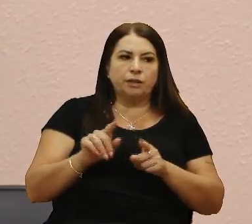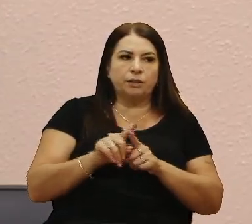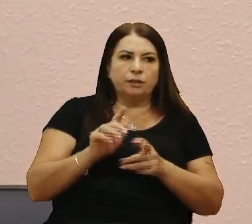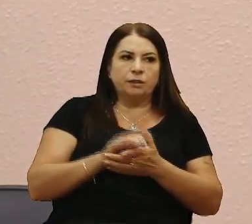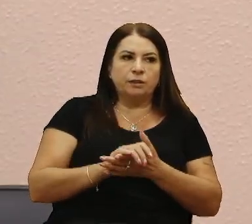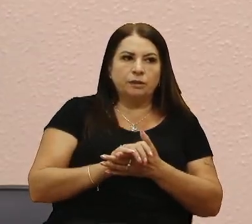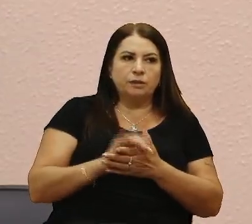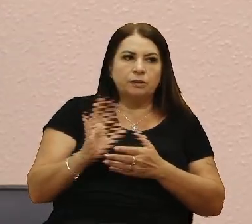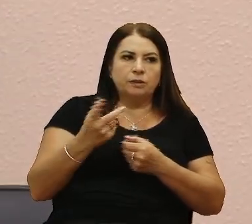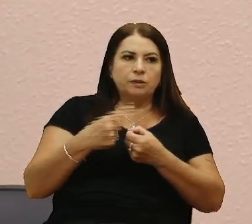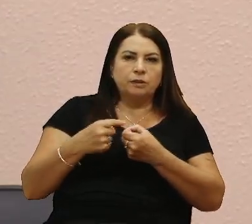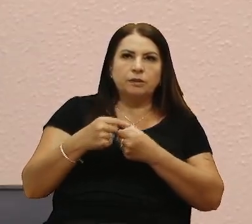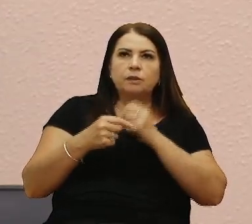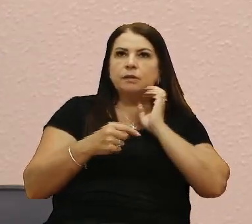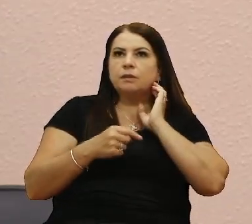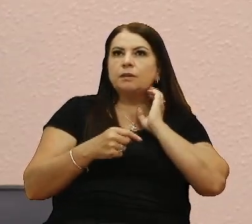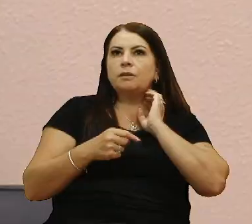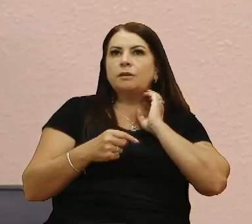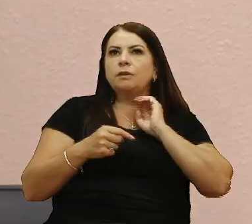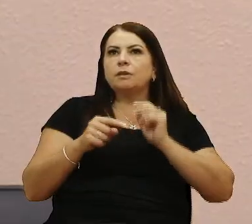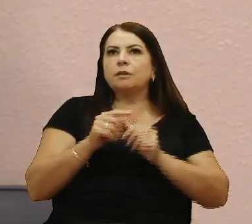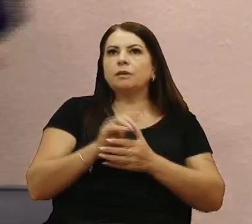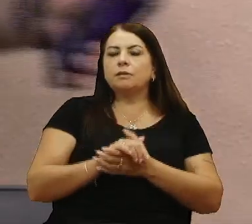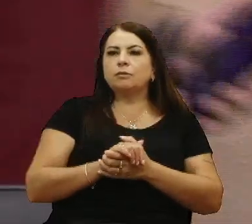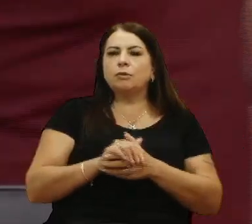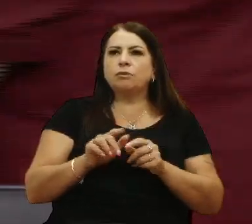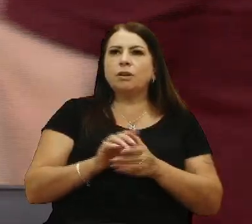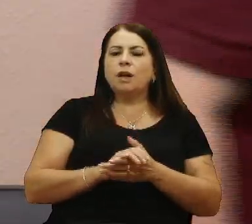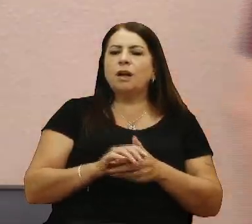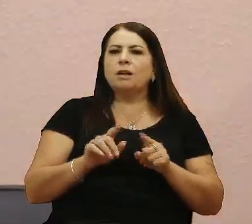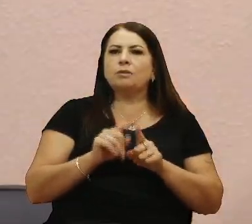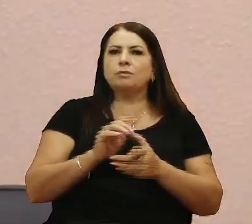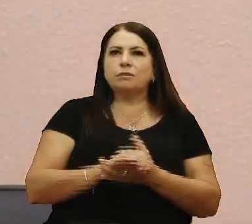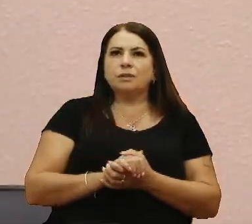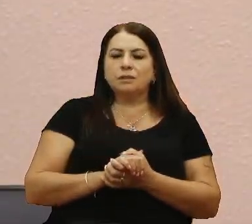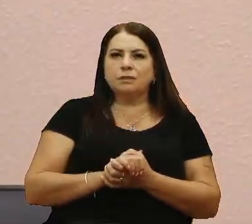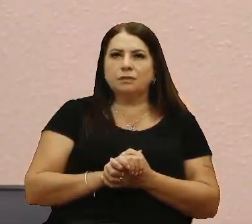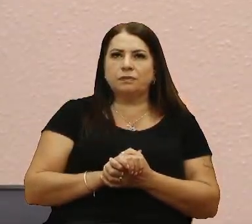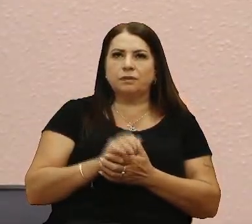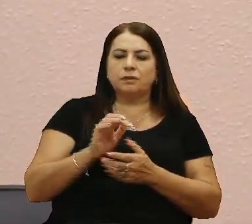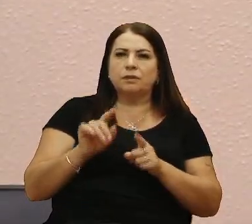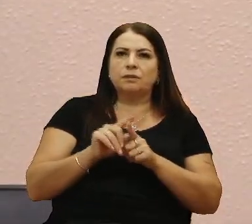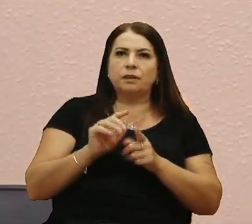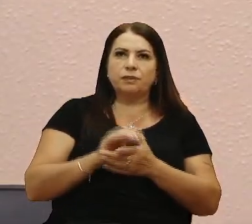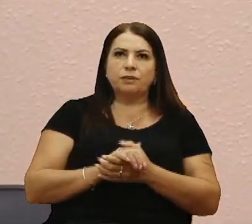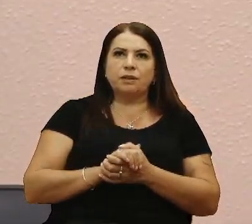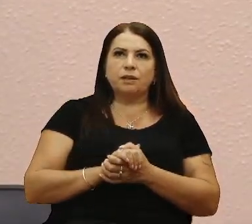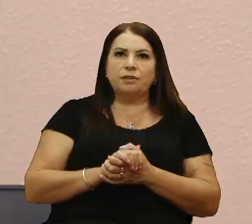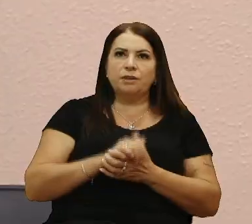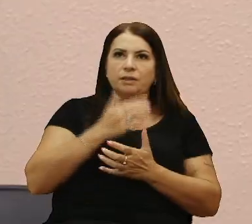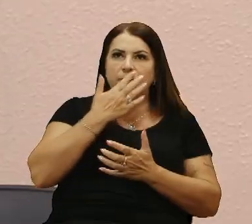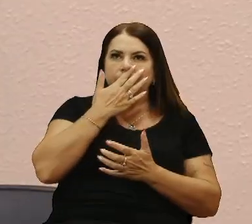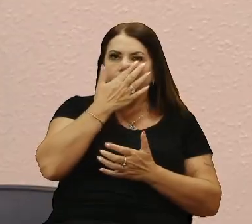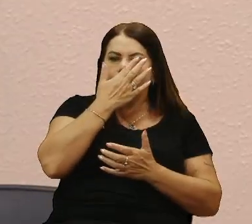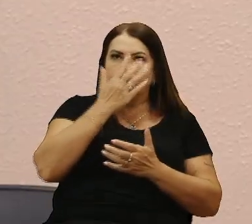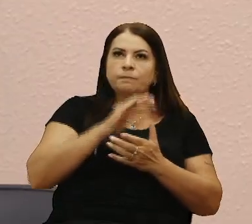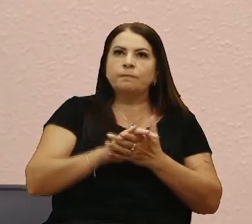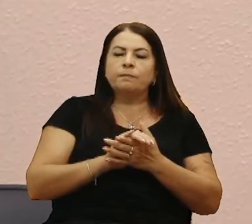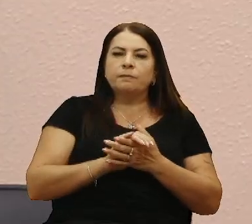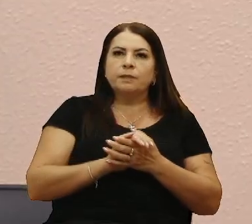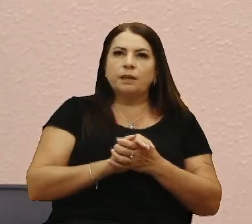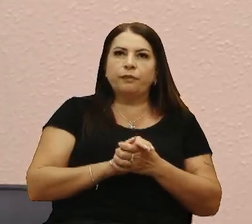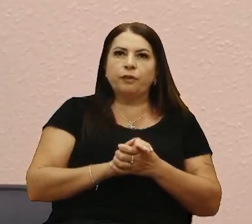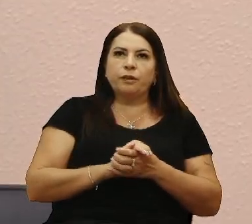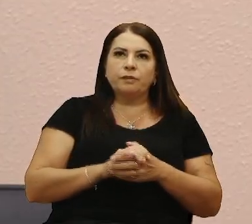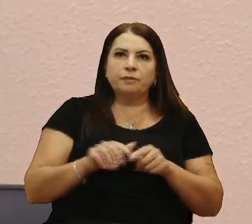os municípios da Federação Brasileira. Infelizmente, essa é a realidade.